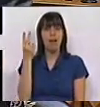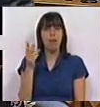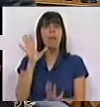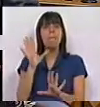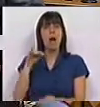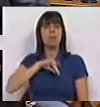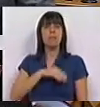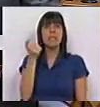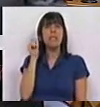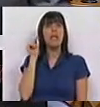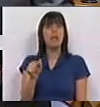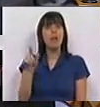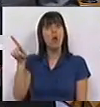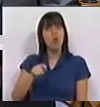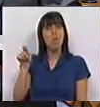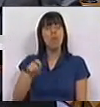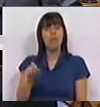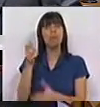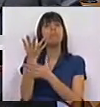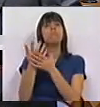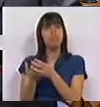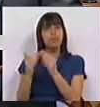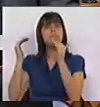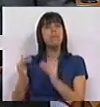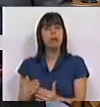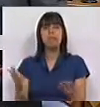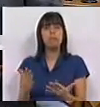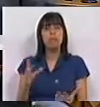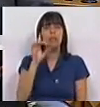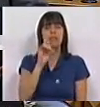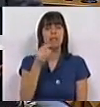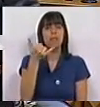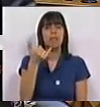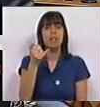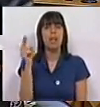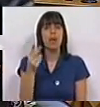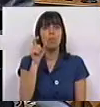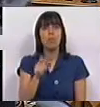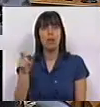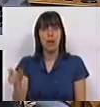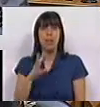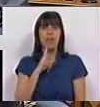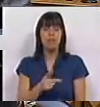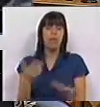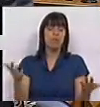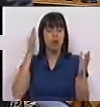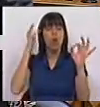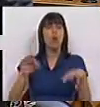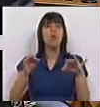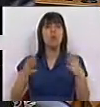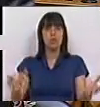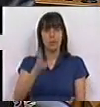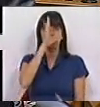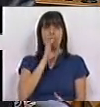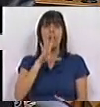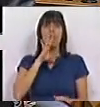com 5 mil euros de rendimento mensal, verá a sua coleta descer 625 euros por filho. Conclusão. Para o Governo,